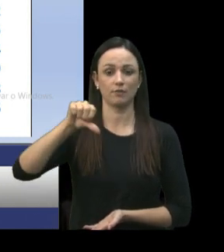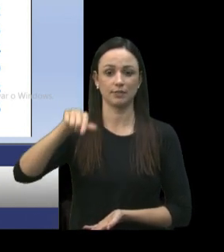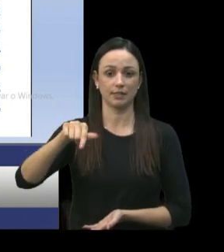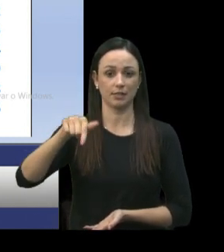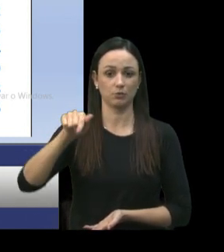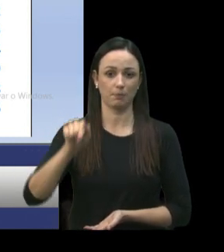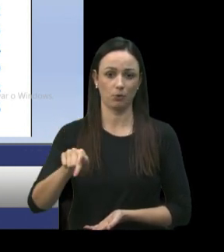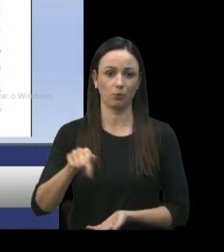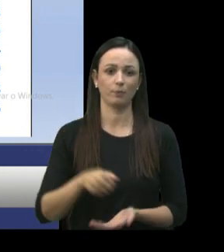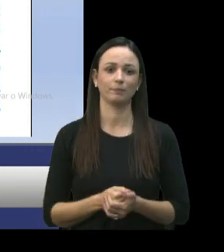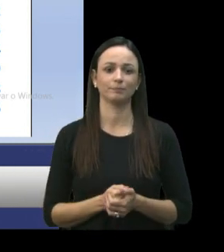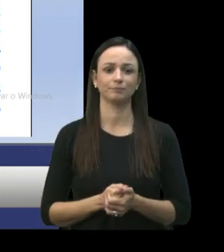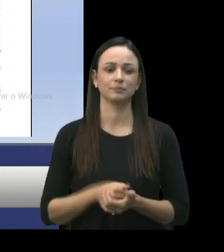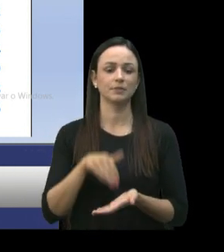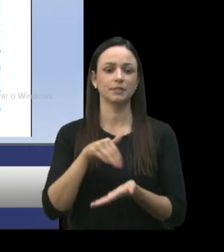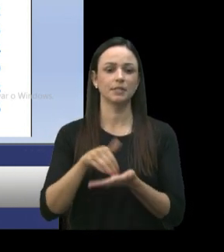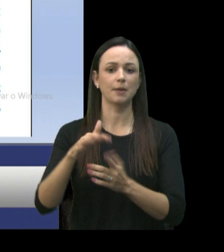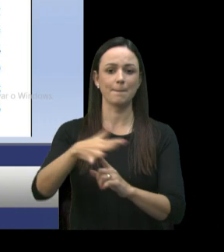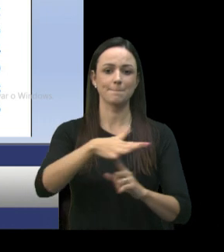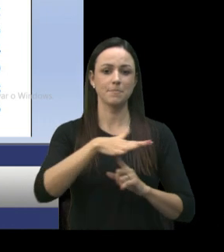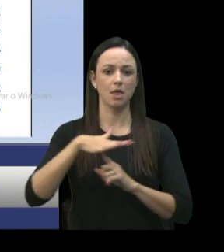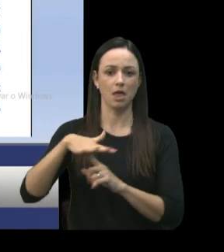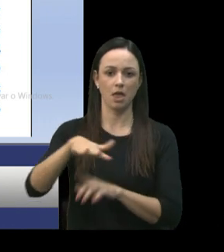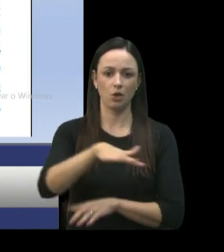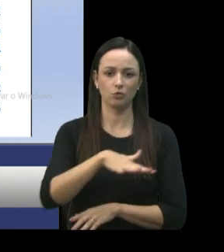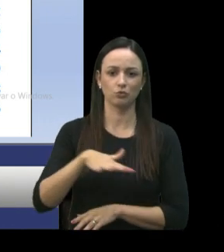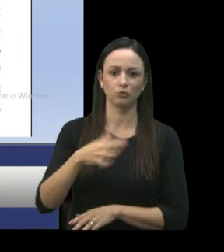R$35.597.000. Meio Ambiente,